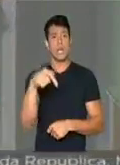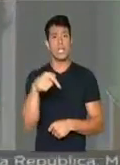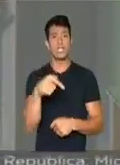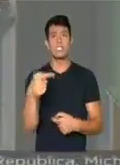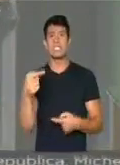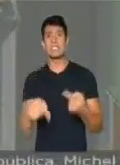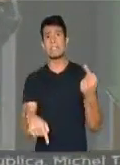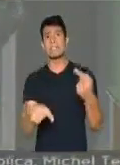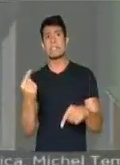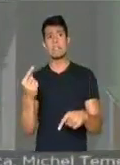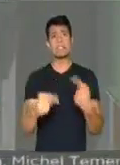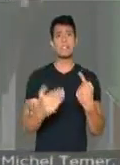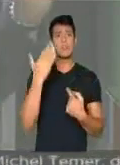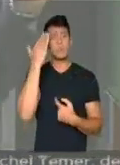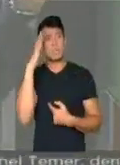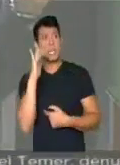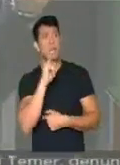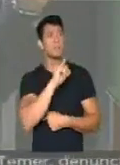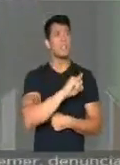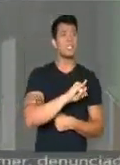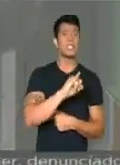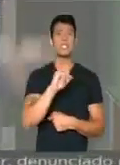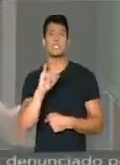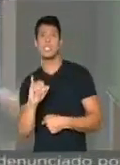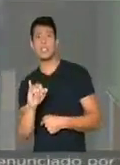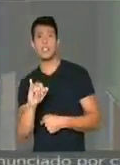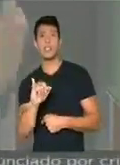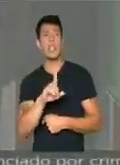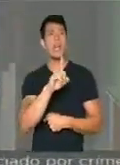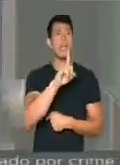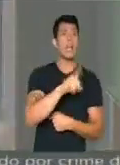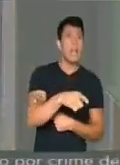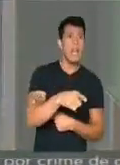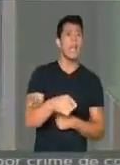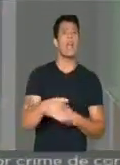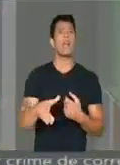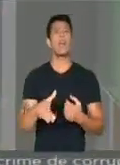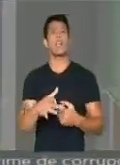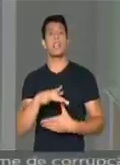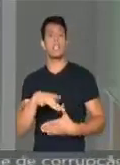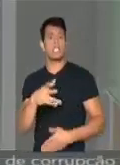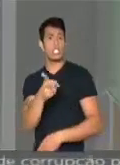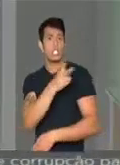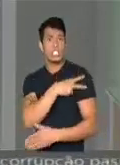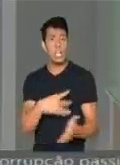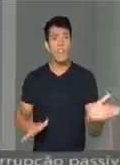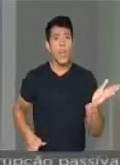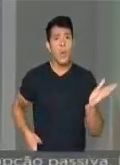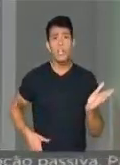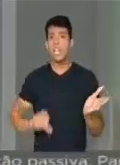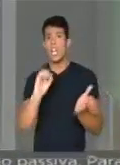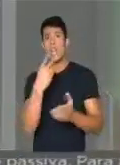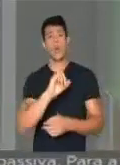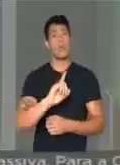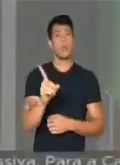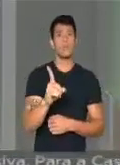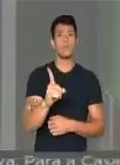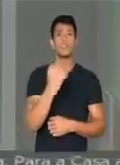dilema. Afinal de contas, ele é ou não é chefe de quadrilha?